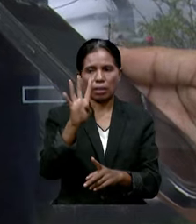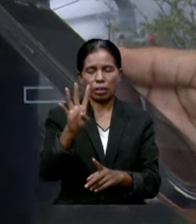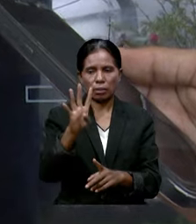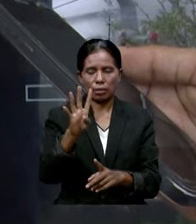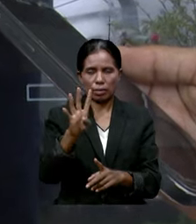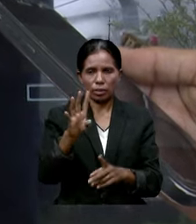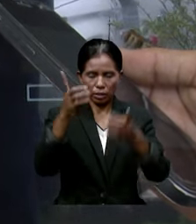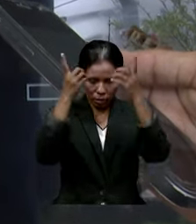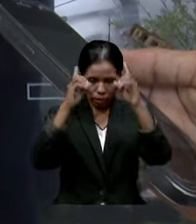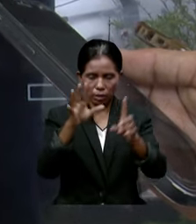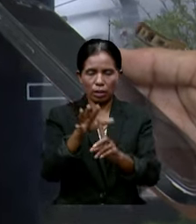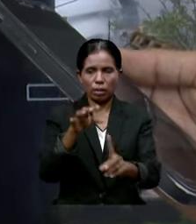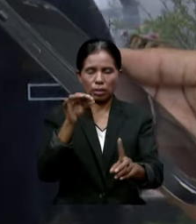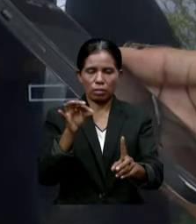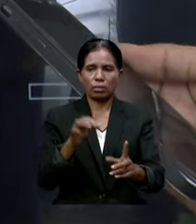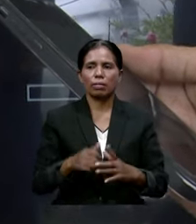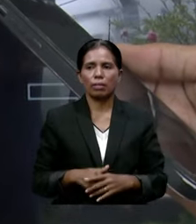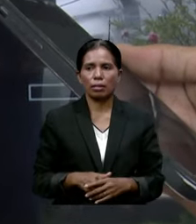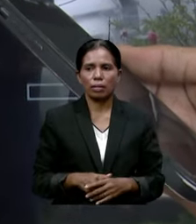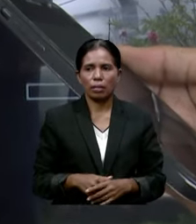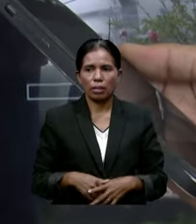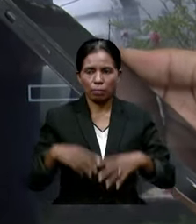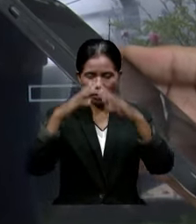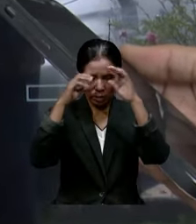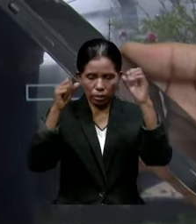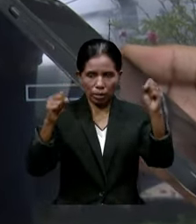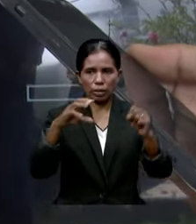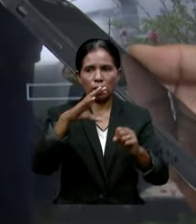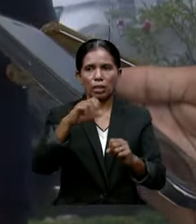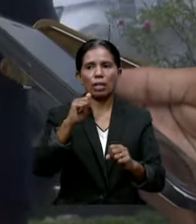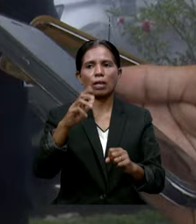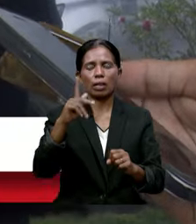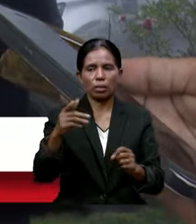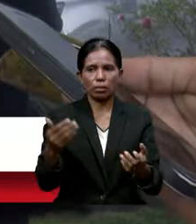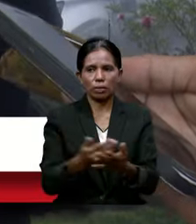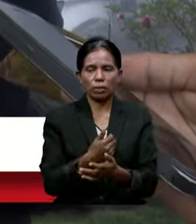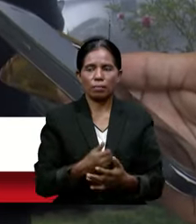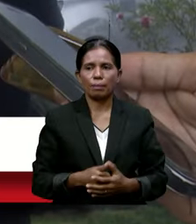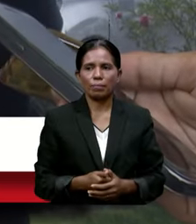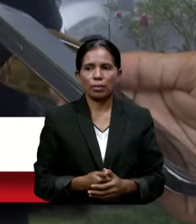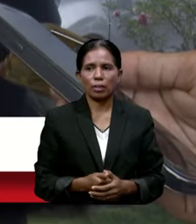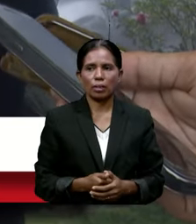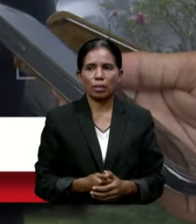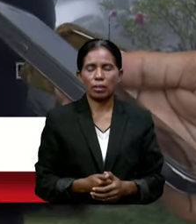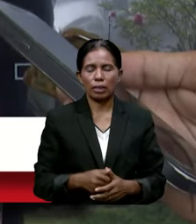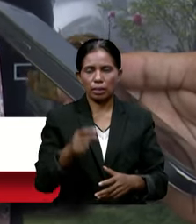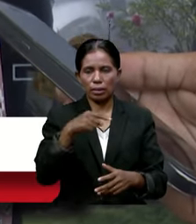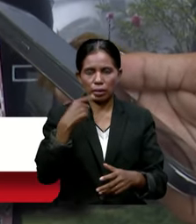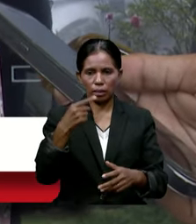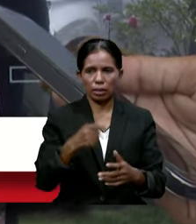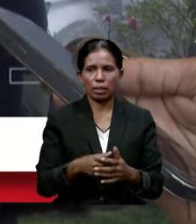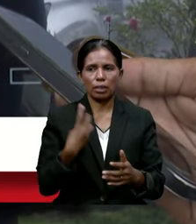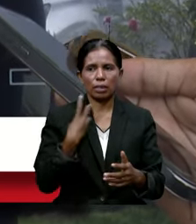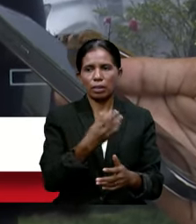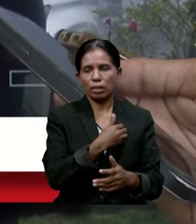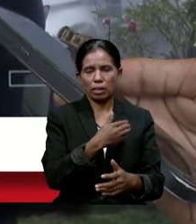iha eleição ba presidente kakne bufom. Iha lo konsenso. Bang kandidato C ita